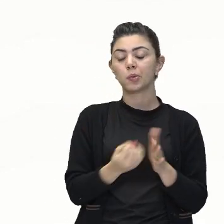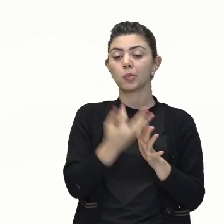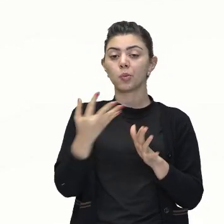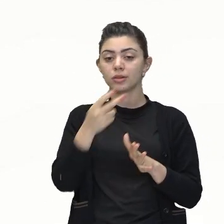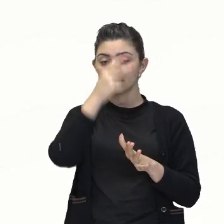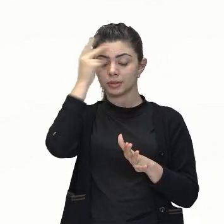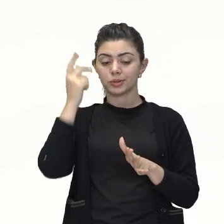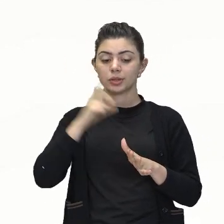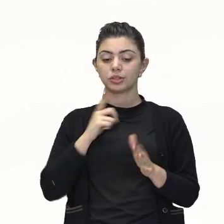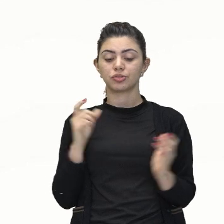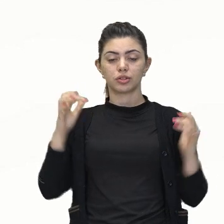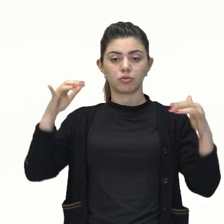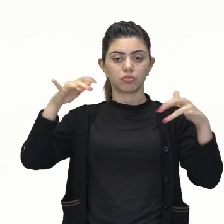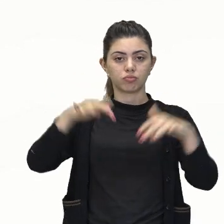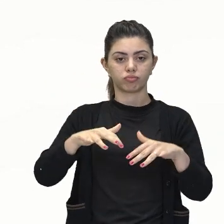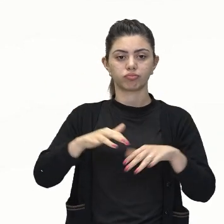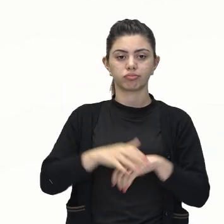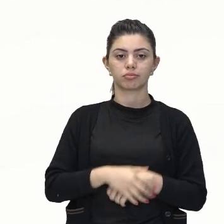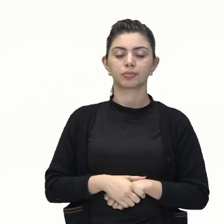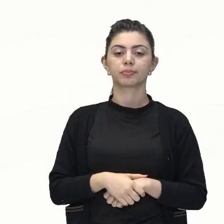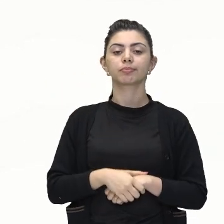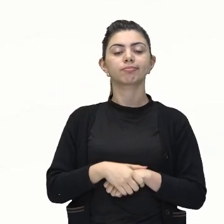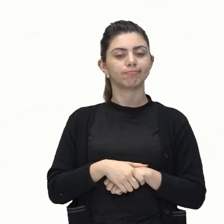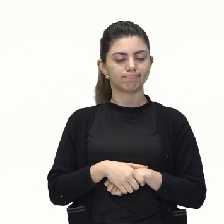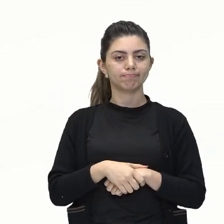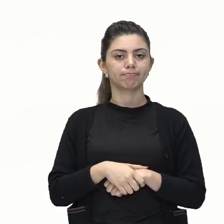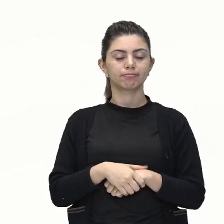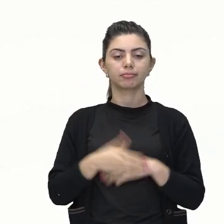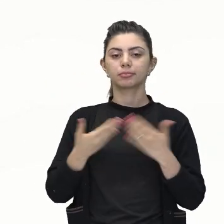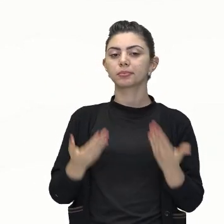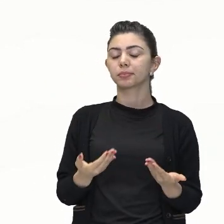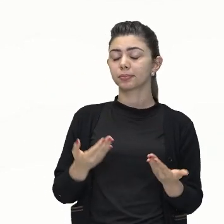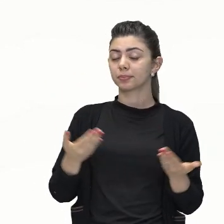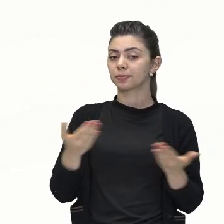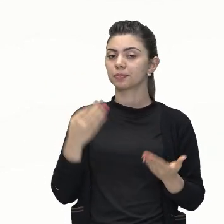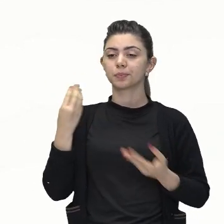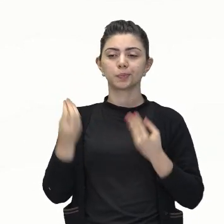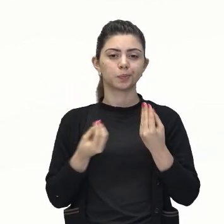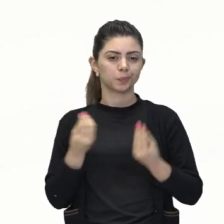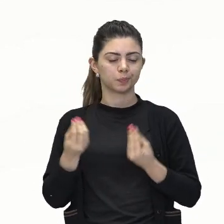pessoas havia no festival. Então, o que vai acontecer aqui?